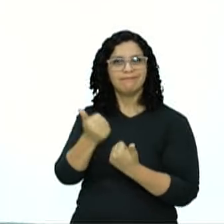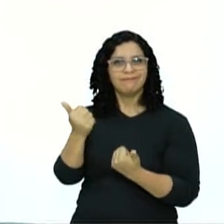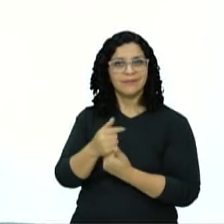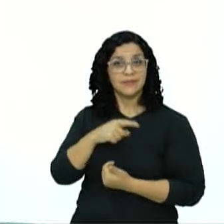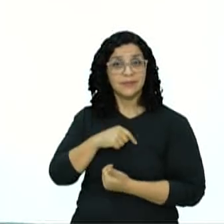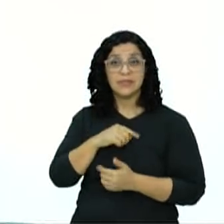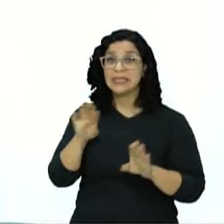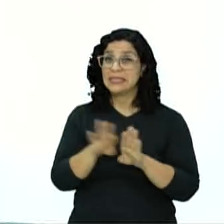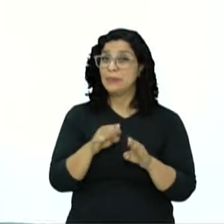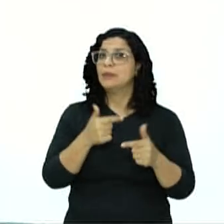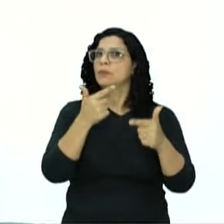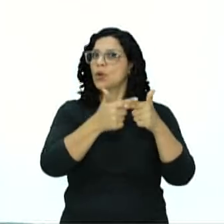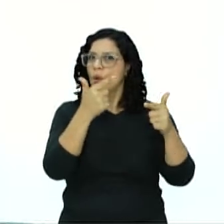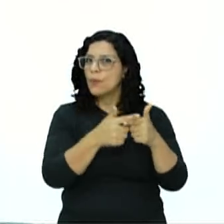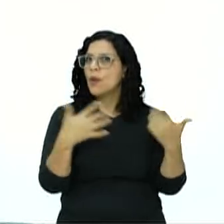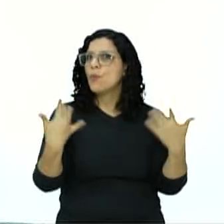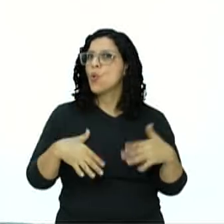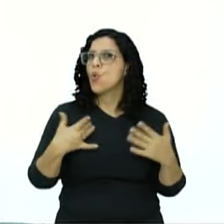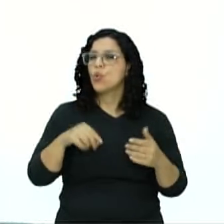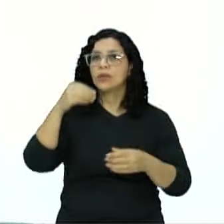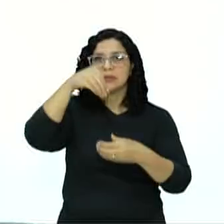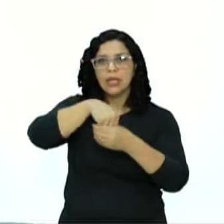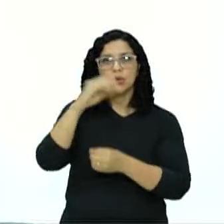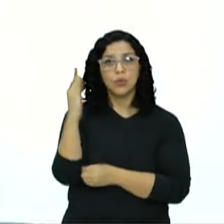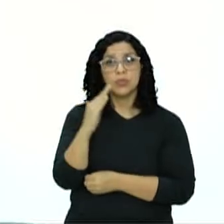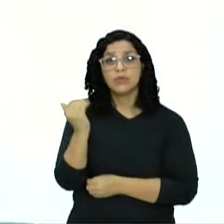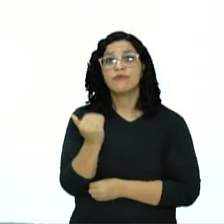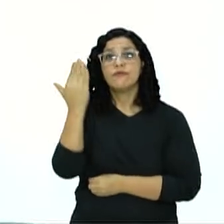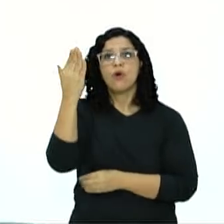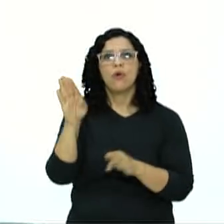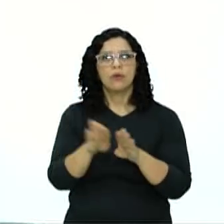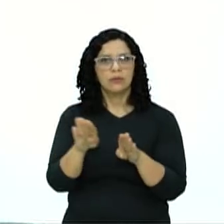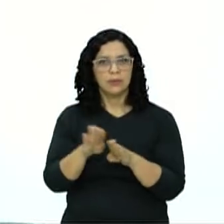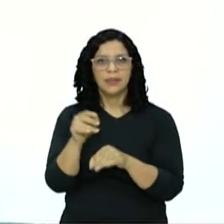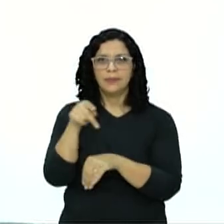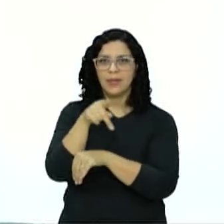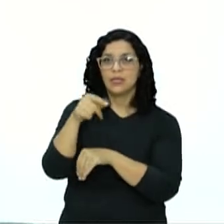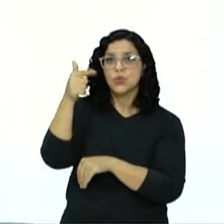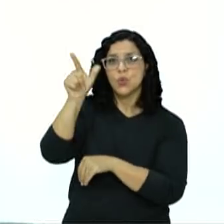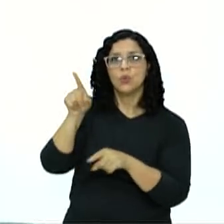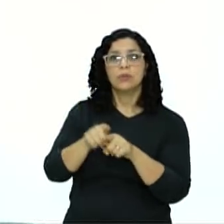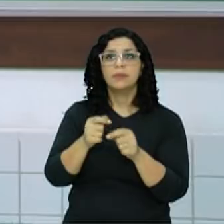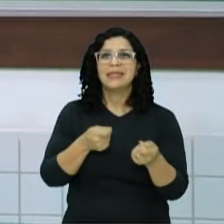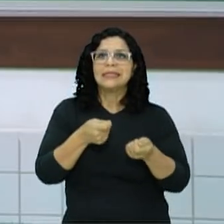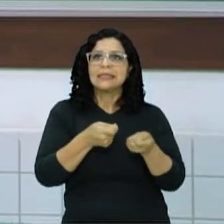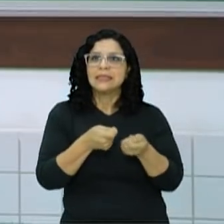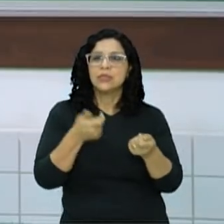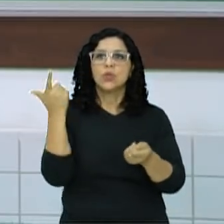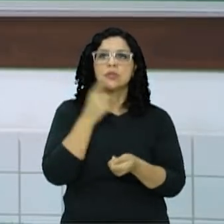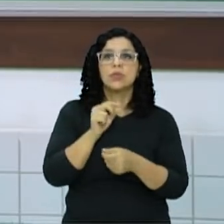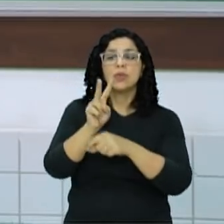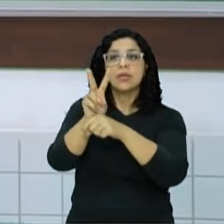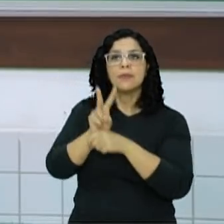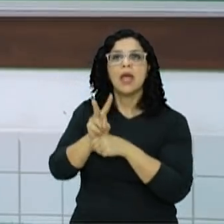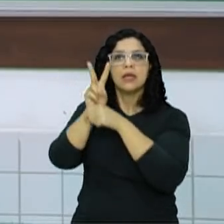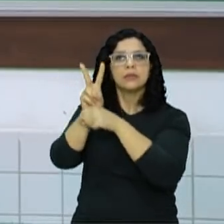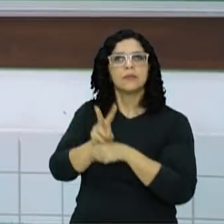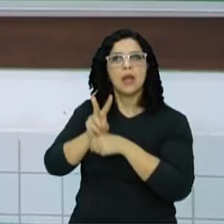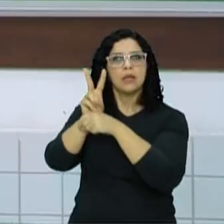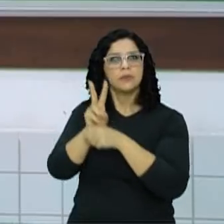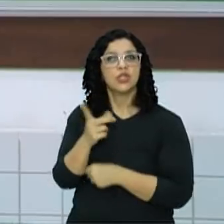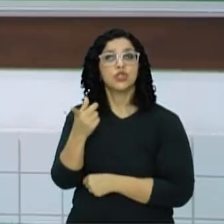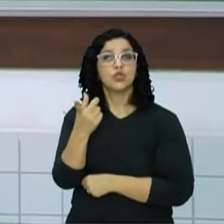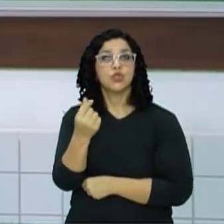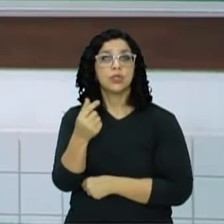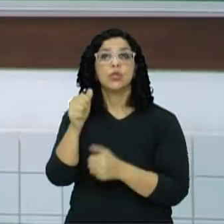marcado por muitas crises internas e externas e, para contornar essas crises, recorreu a constantes